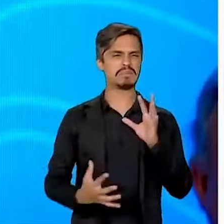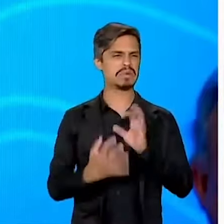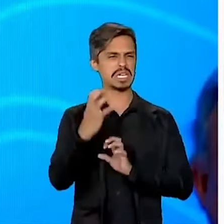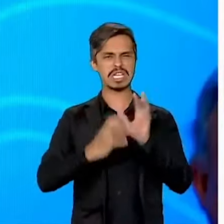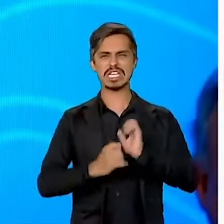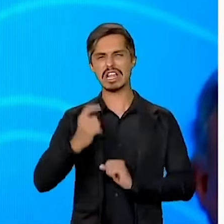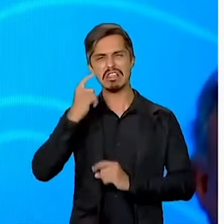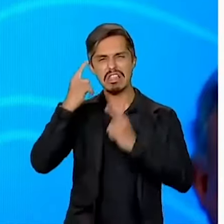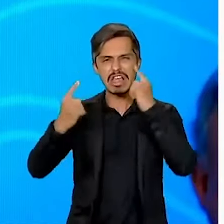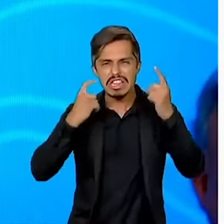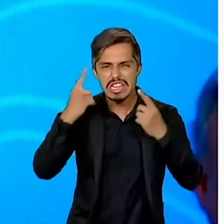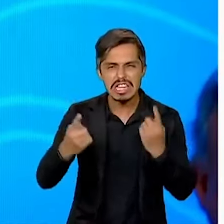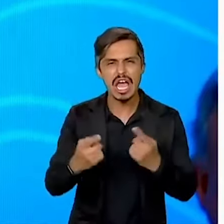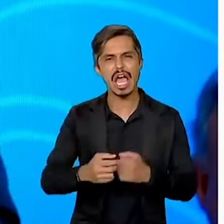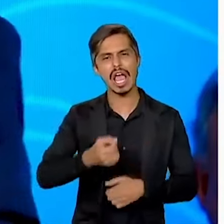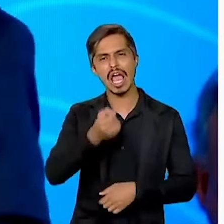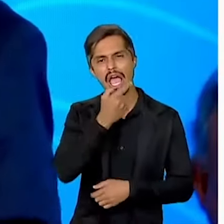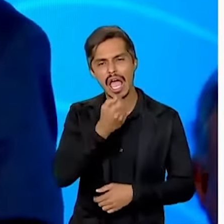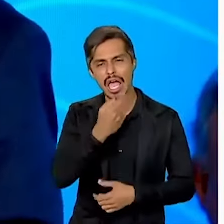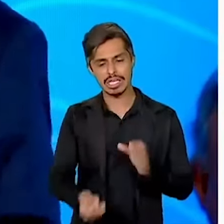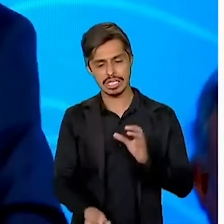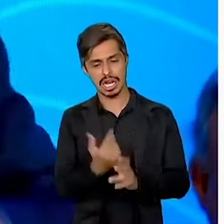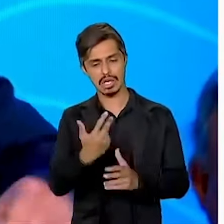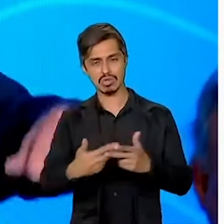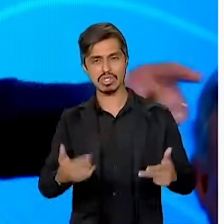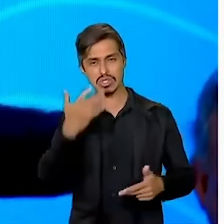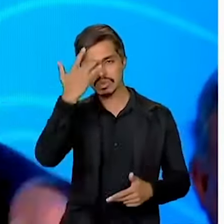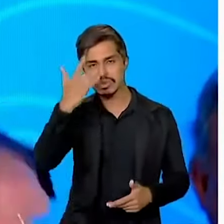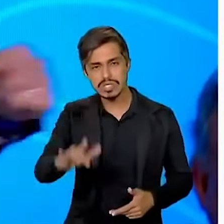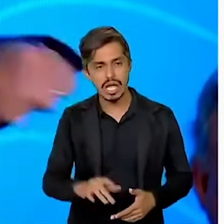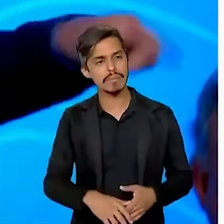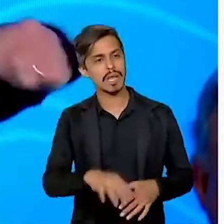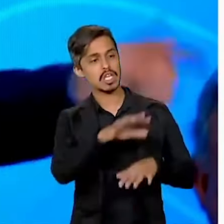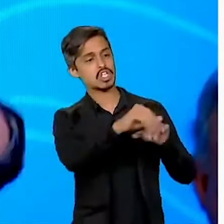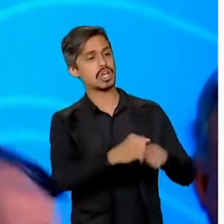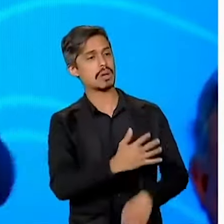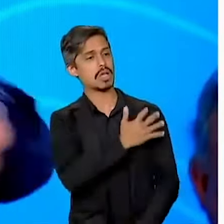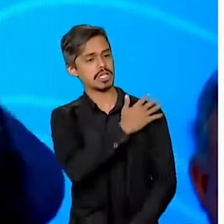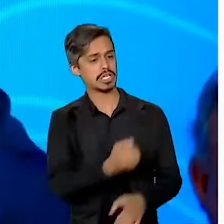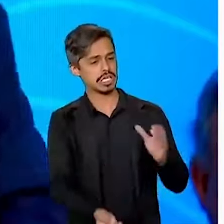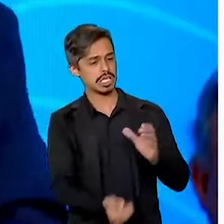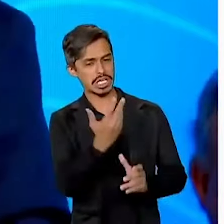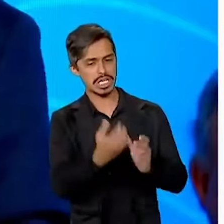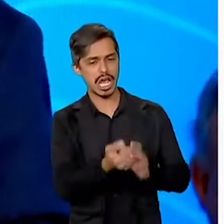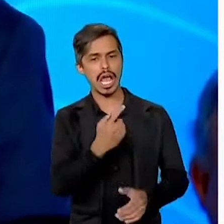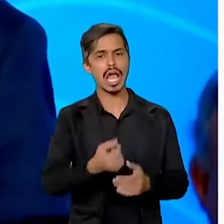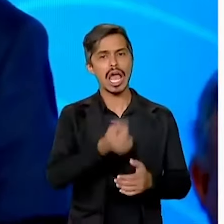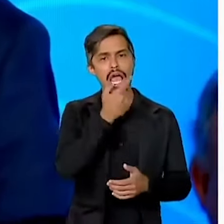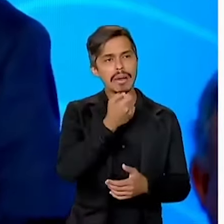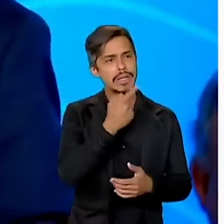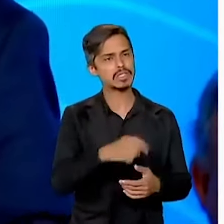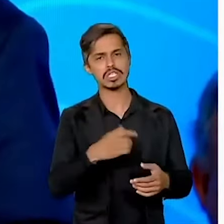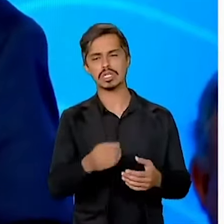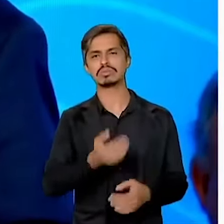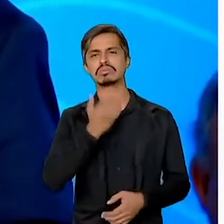inventar remédio, de produzir o que não sabe, envolver as Forças Armadas para produzir remédio que não servia para nada.